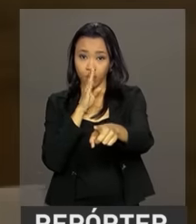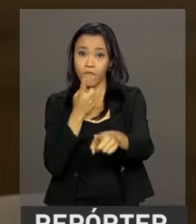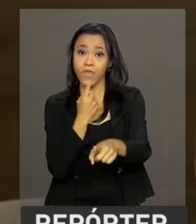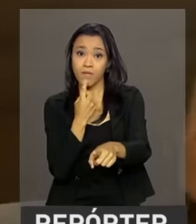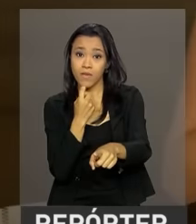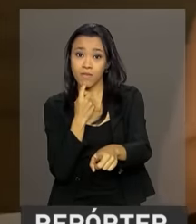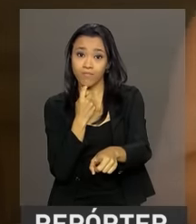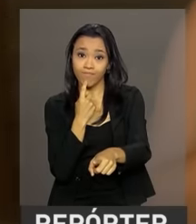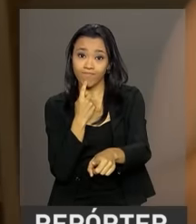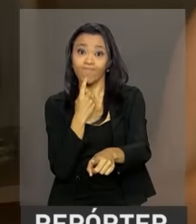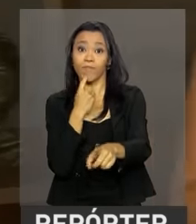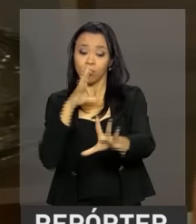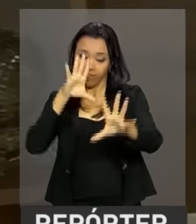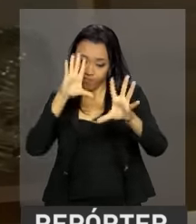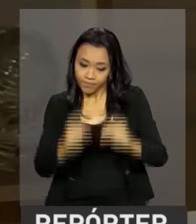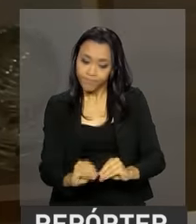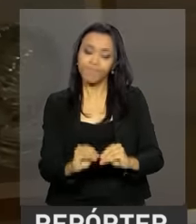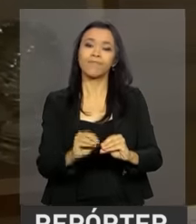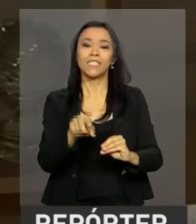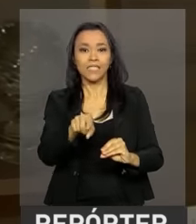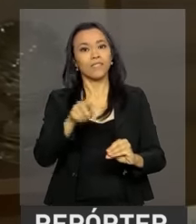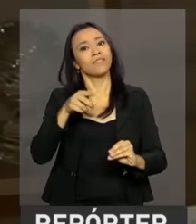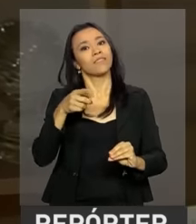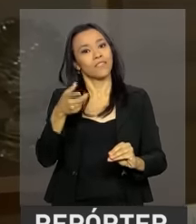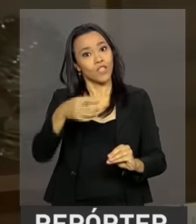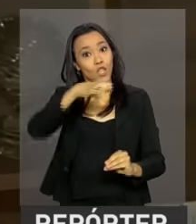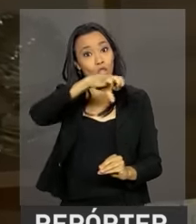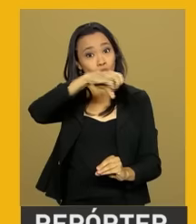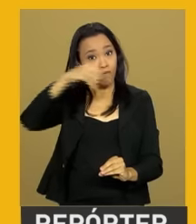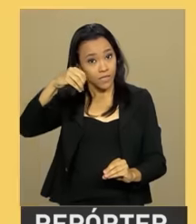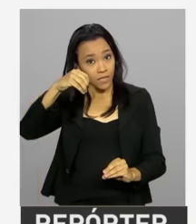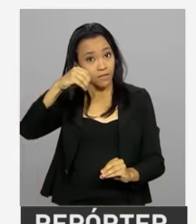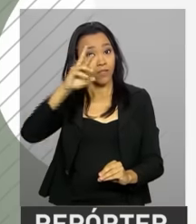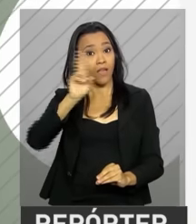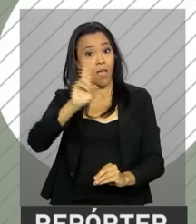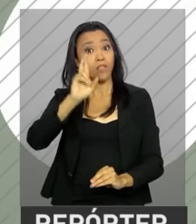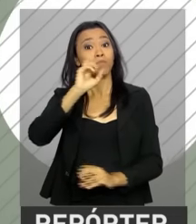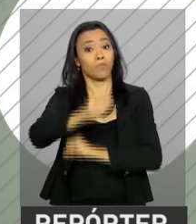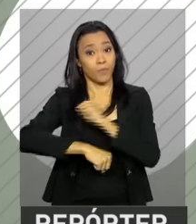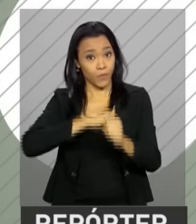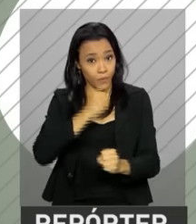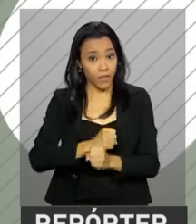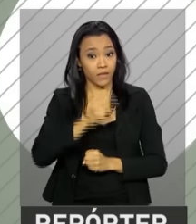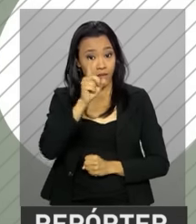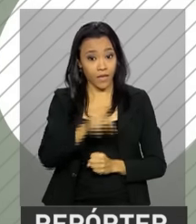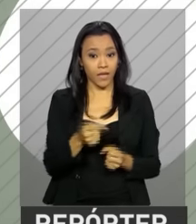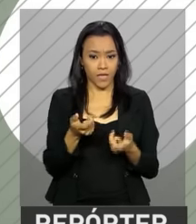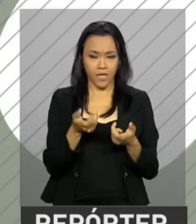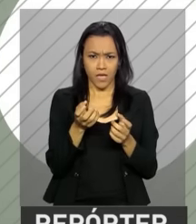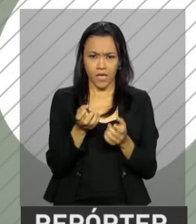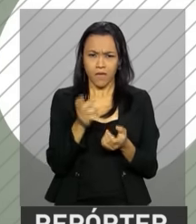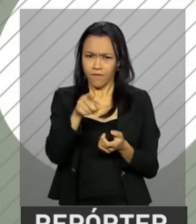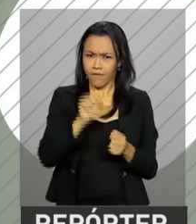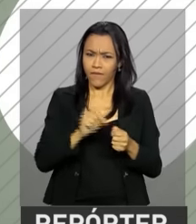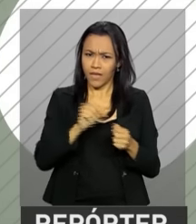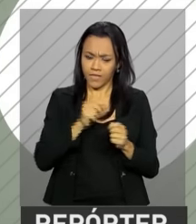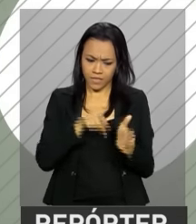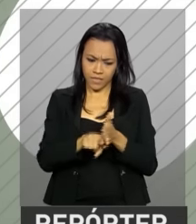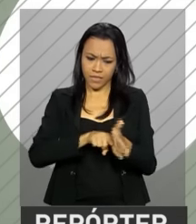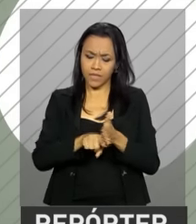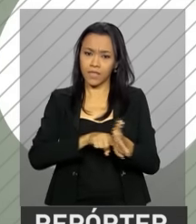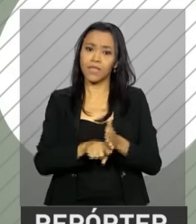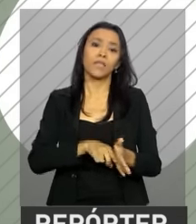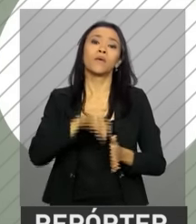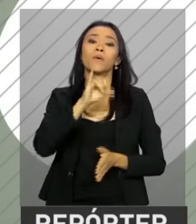podem gerar uma economia de R 900 por ano os cálculos são do em metro e foram baseados em uma casa com